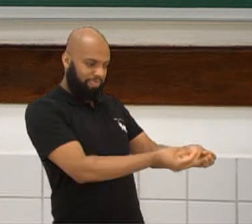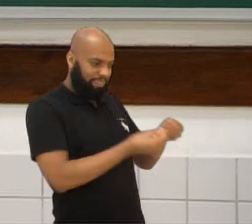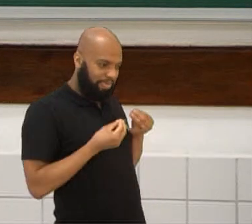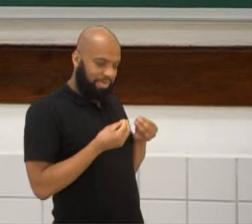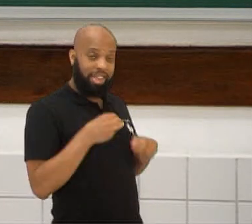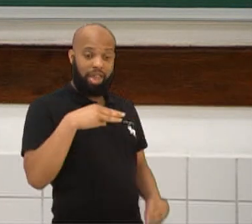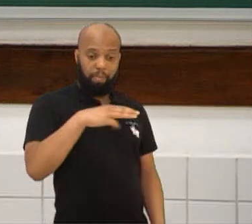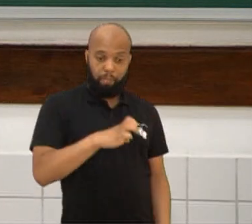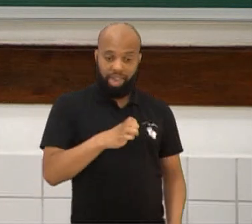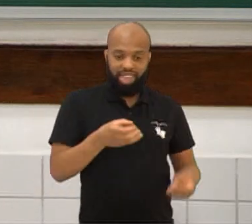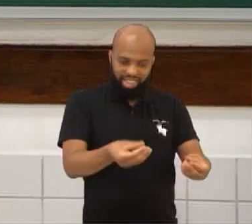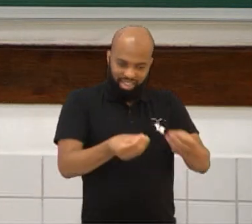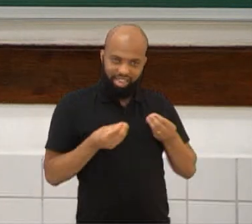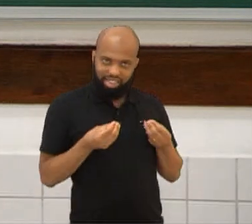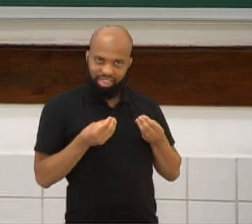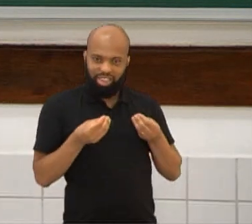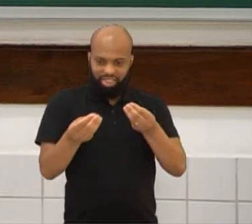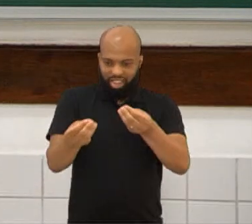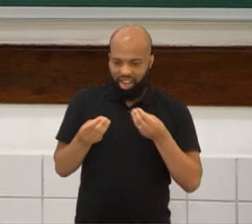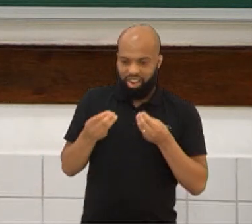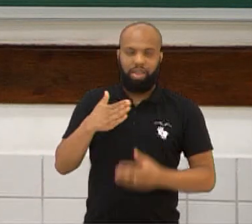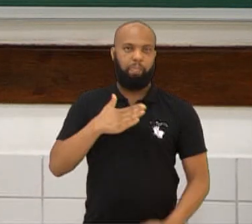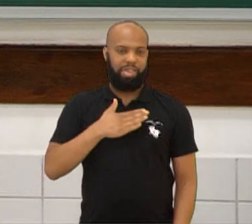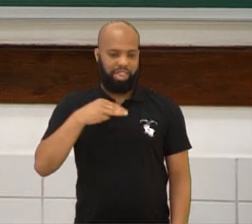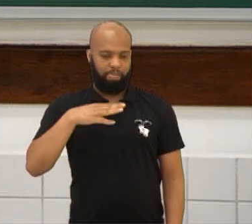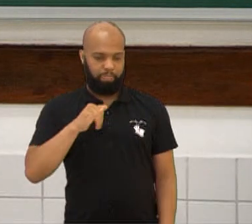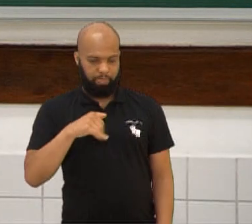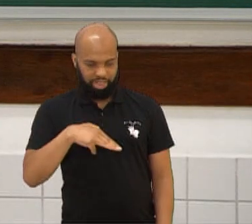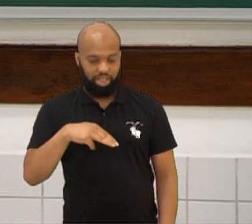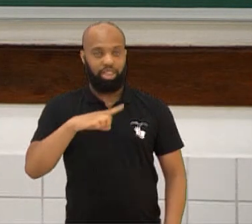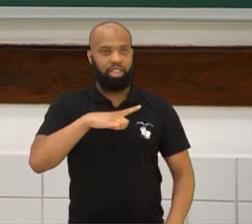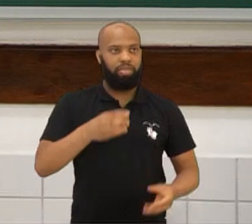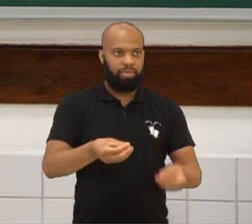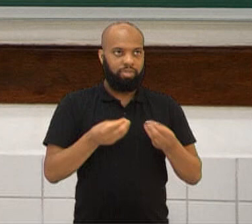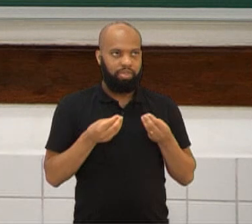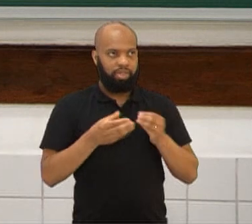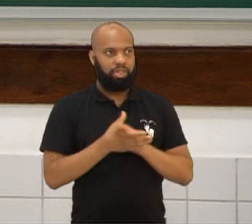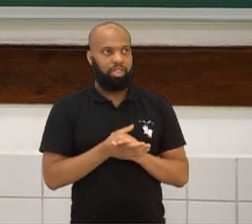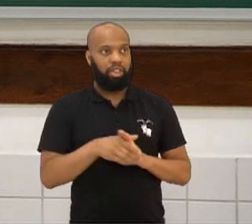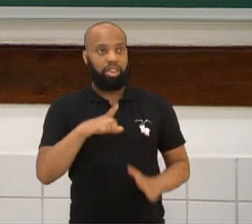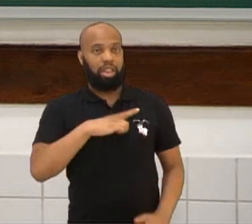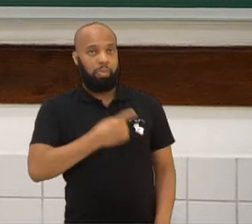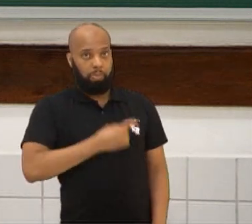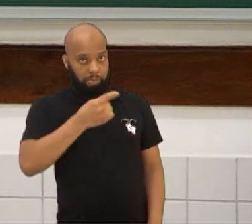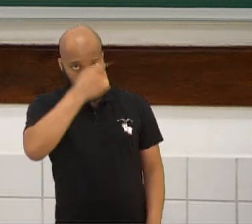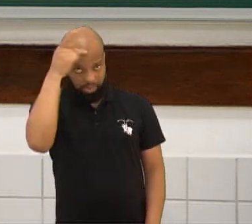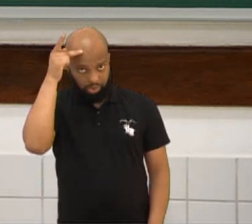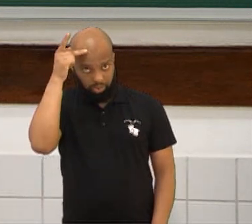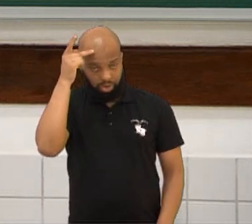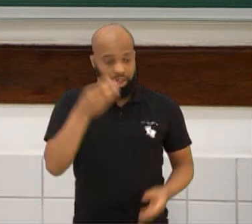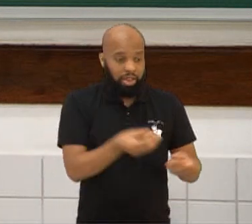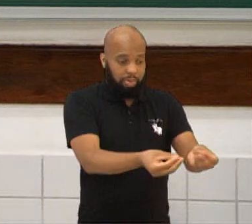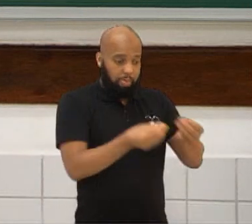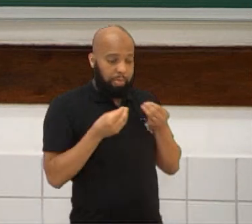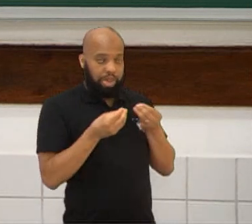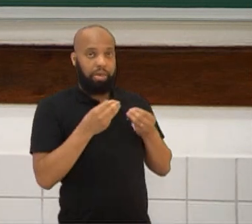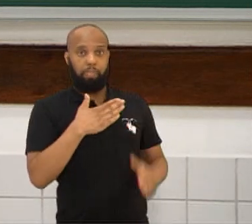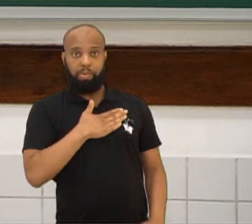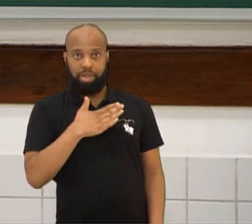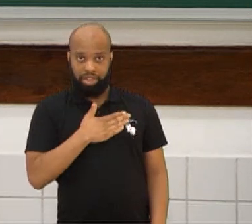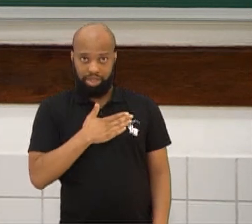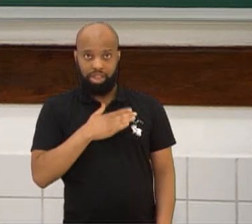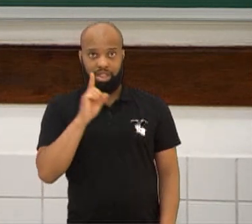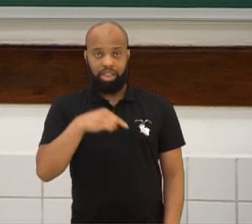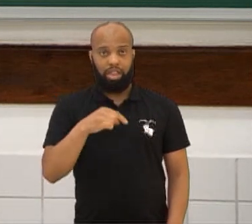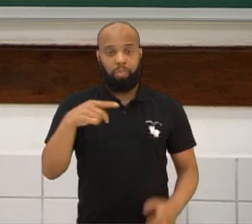daria. Ok, pessoal? Então, eu quero que vocês prestem... desculpa, estava na primeira pessoa. Me daria é de mim.